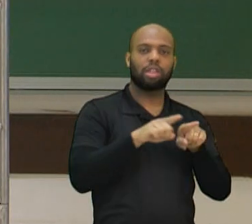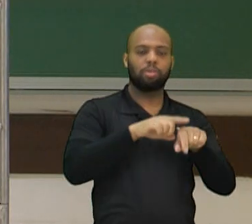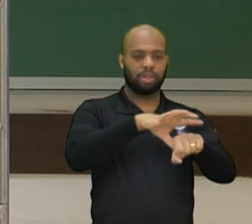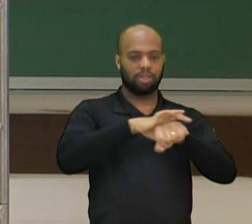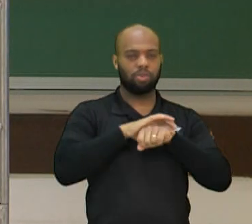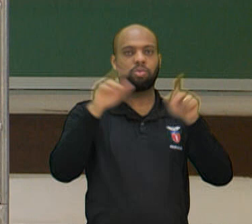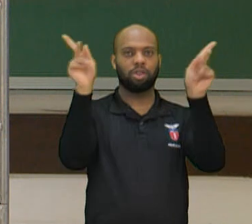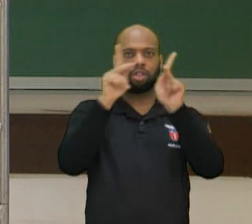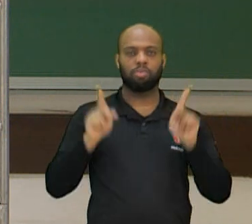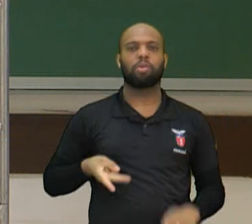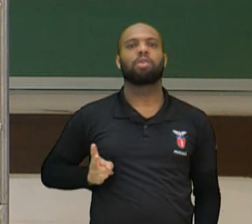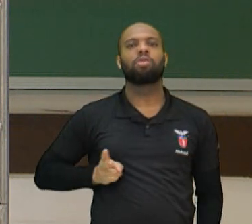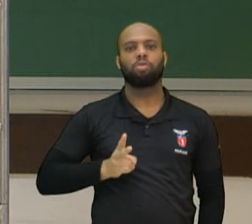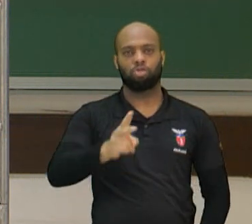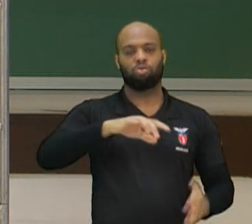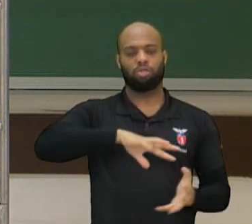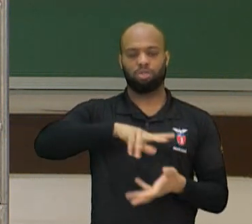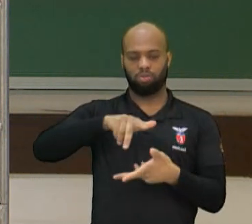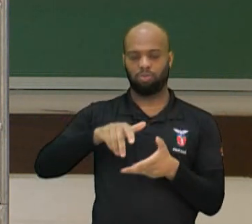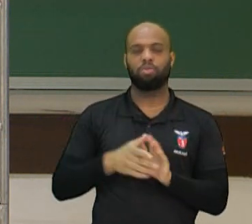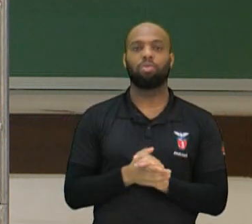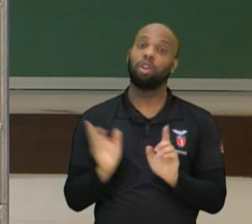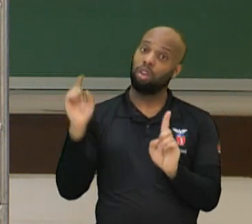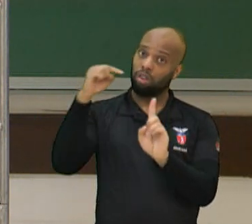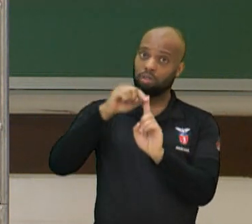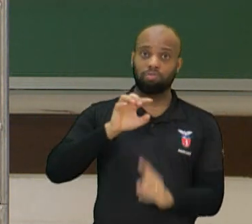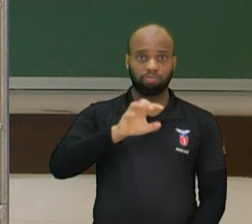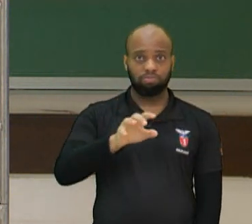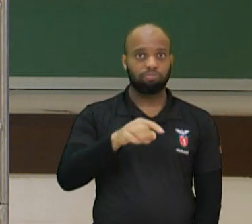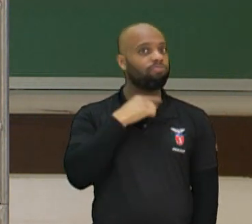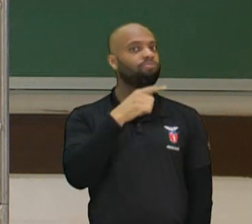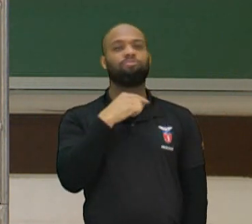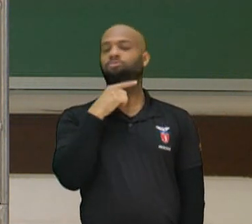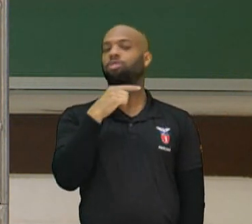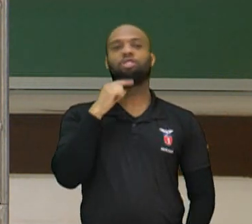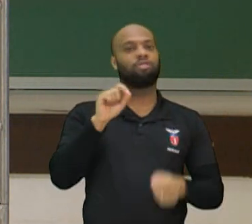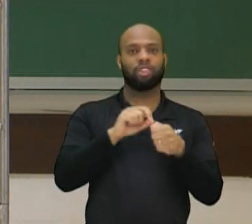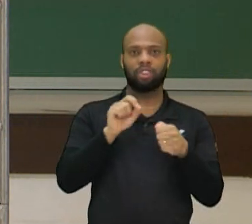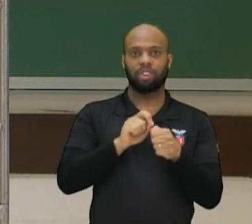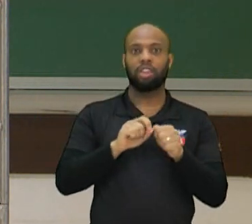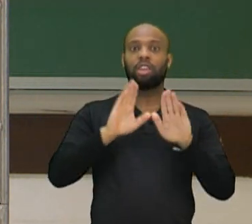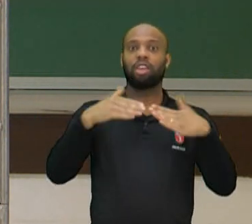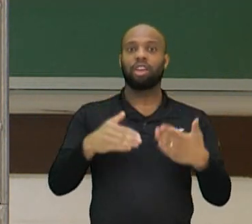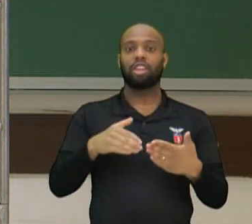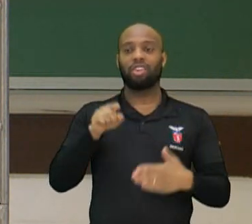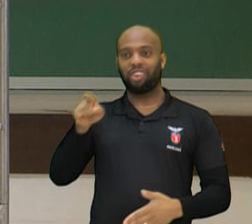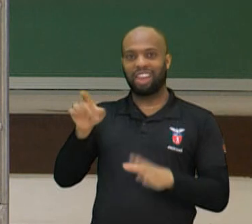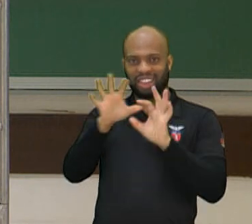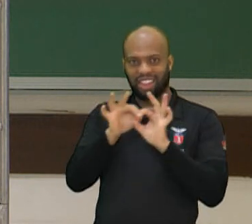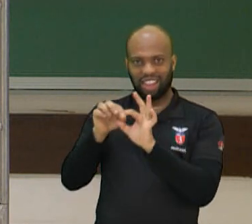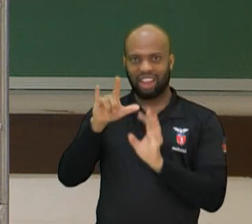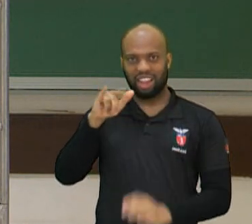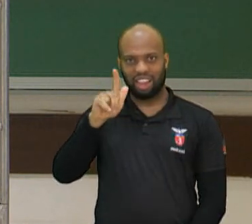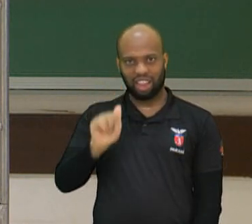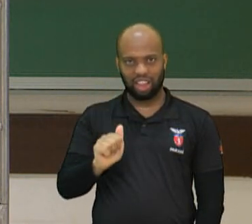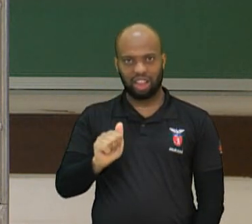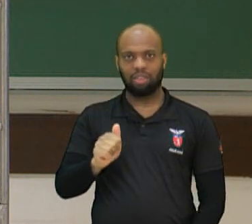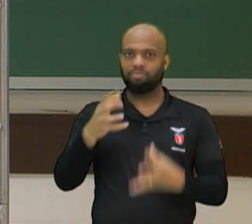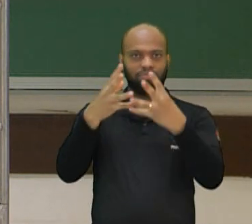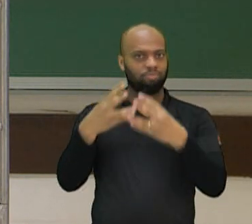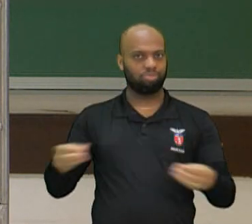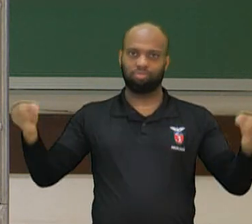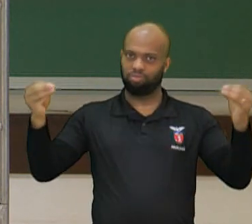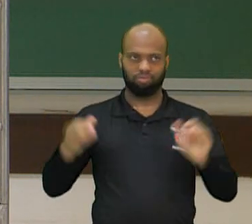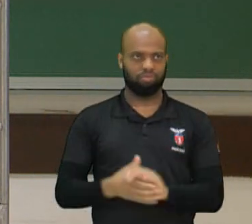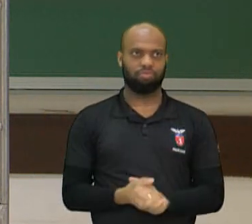a paz mundial. Esses objetivos não foram cumpridos e a Liga das Nações caiu em